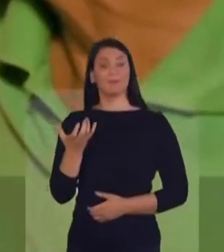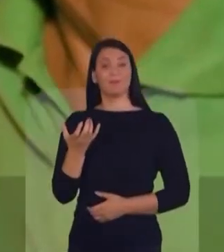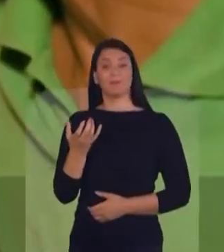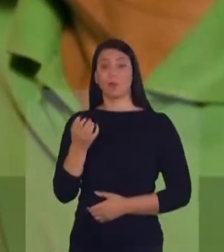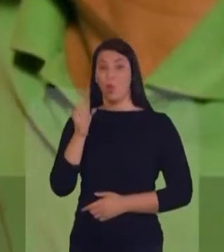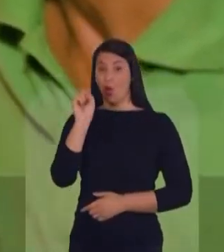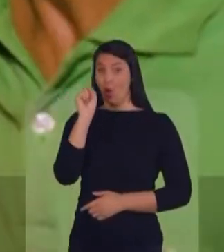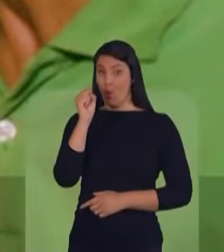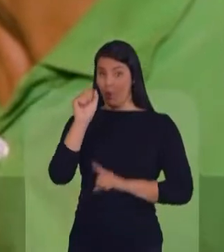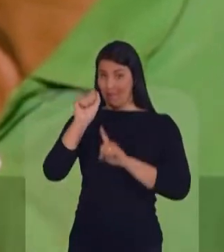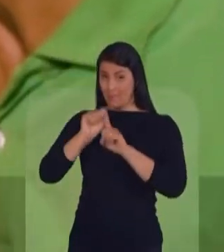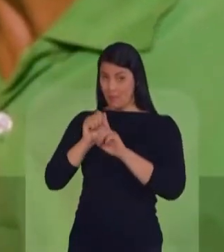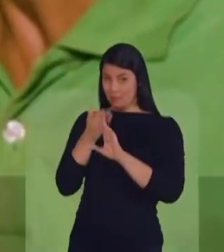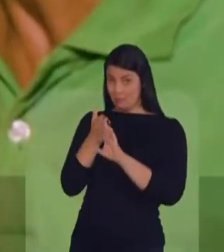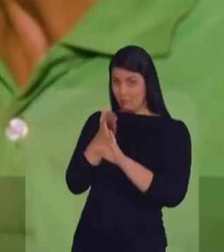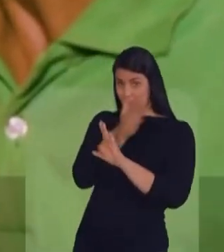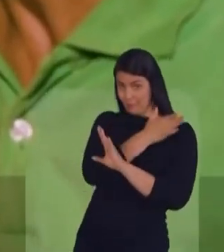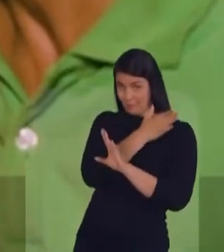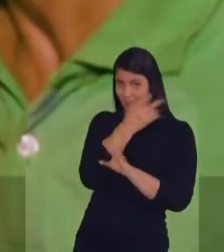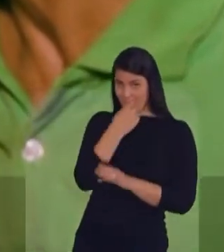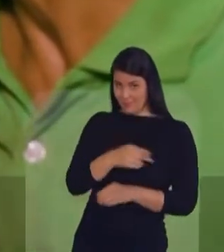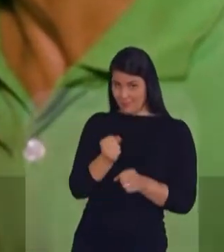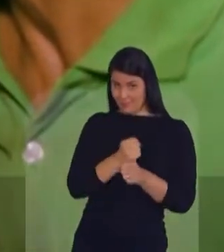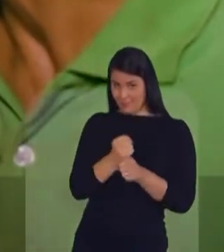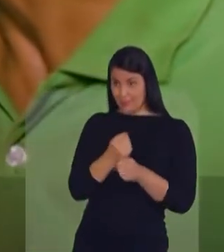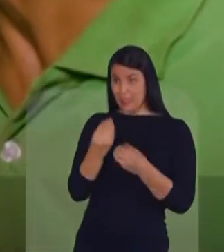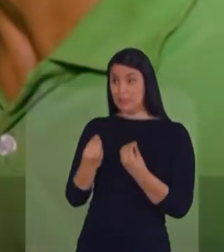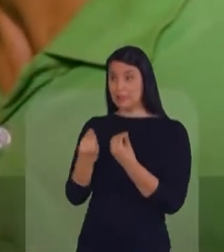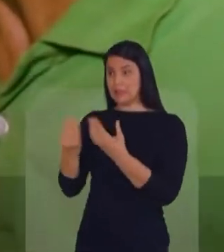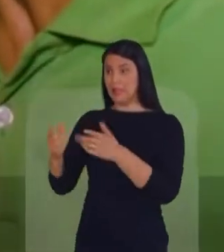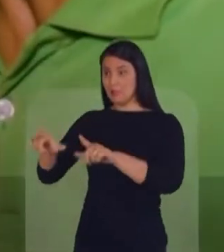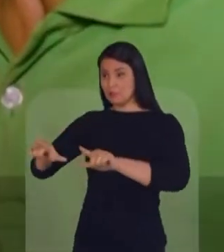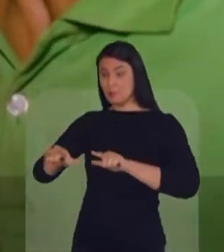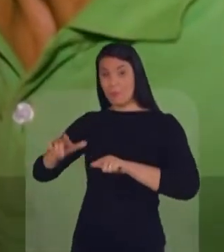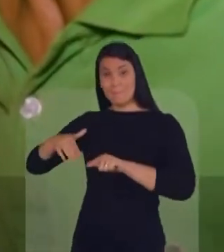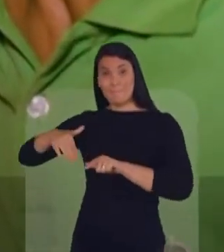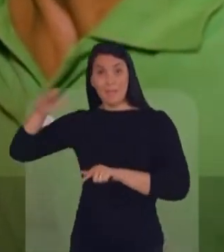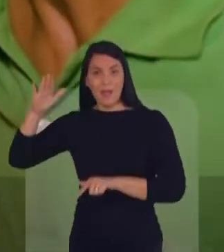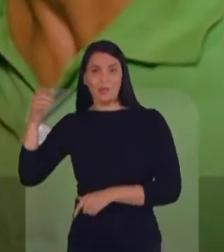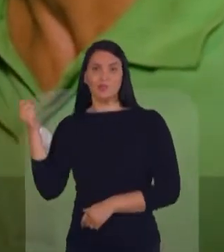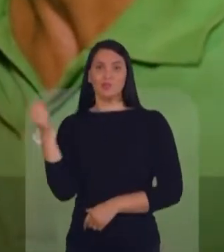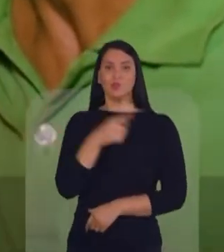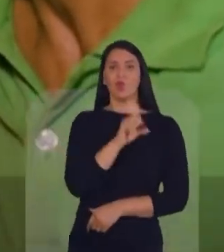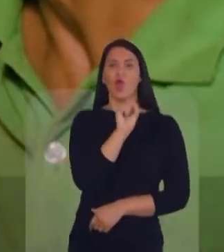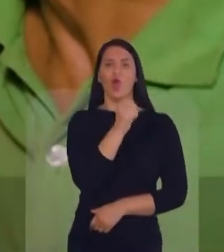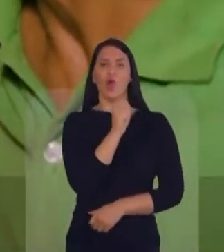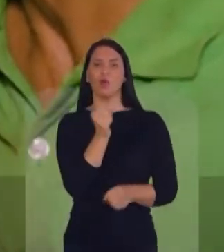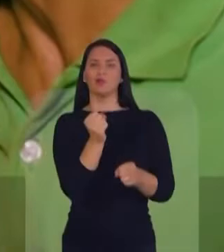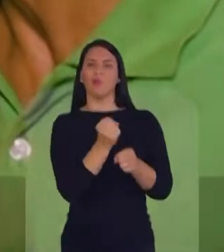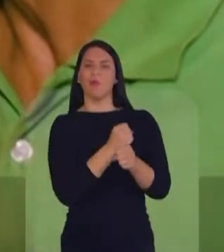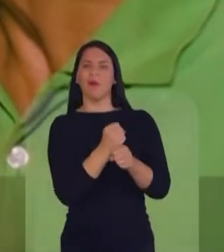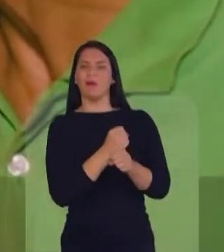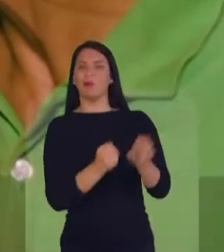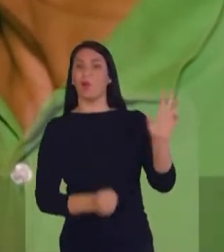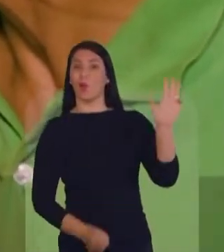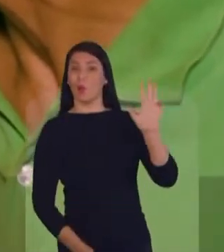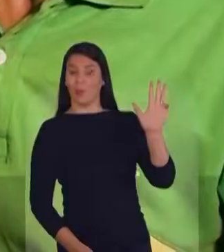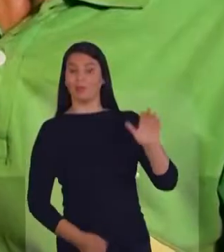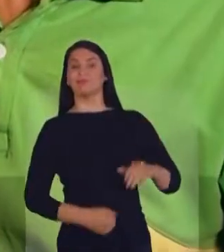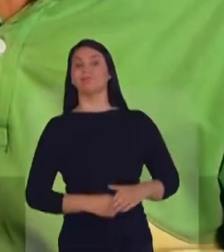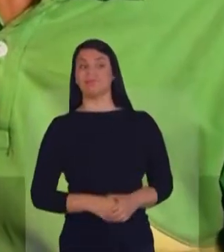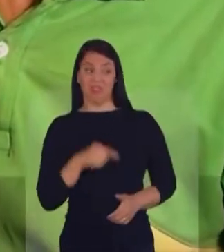Nos 8 primeiros meses desse ano, nós demos mais títulos para os assentados do que 8 anos do